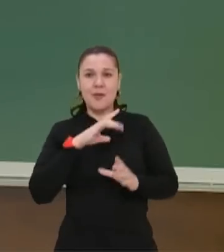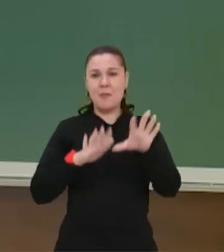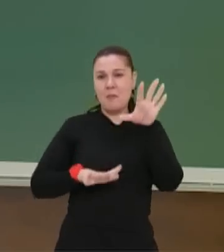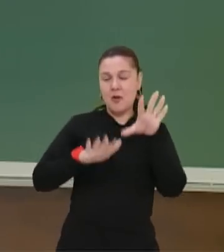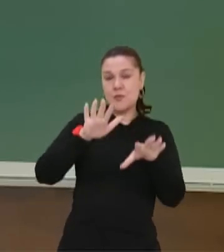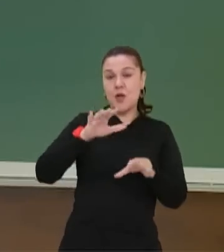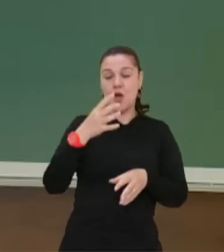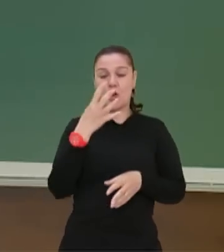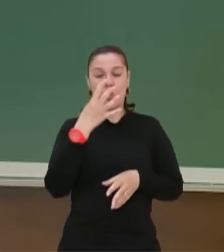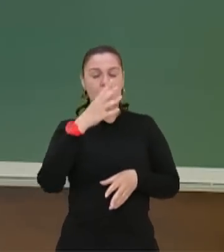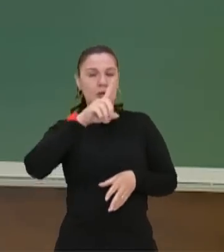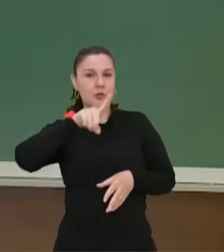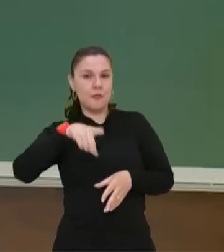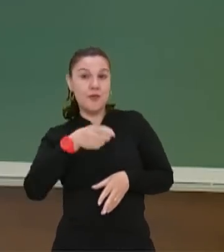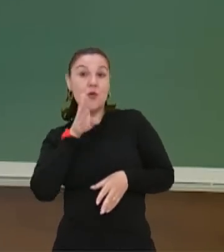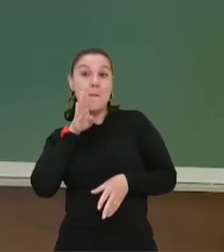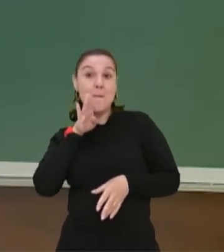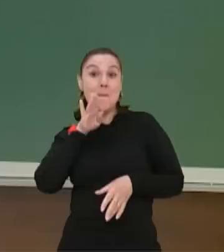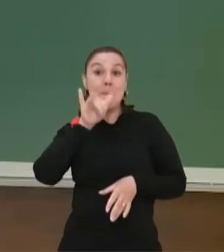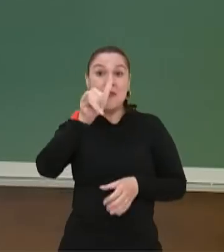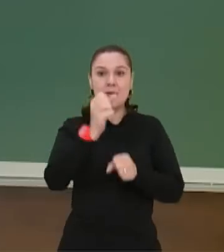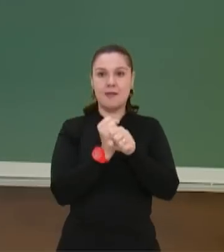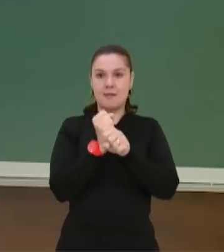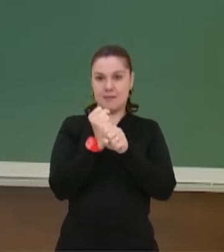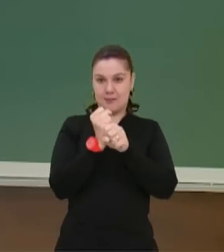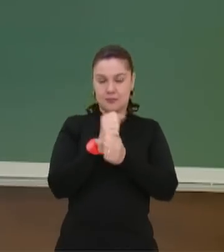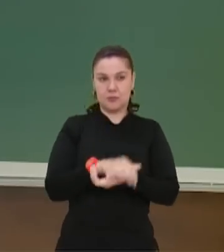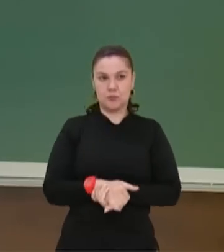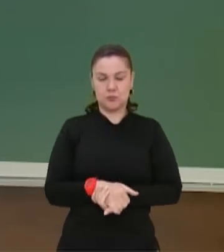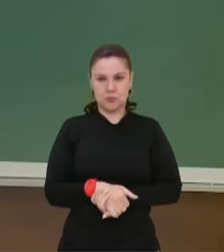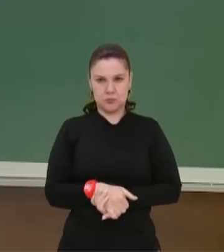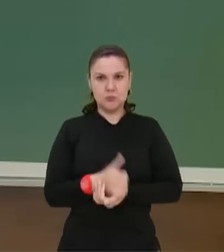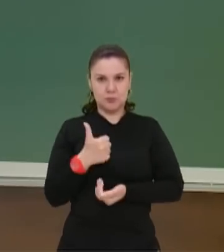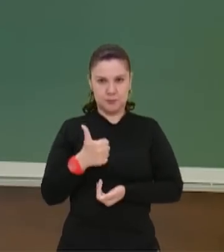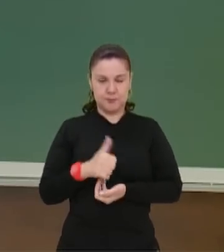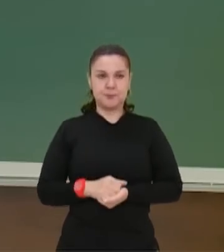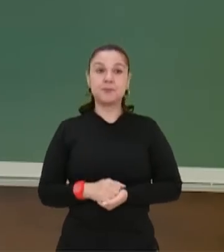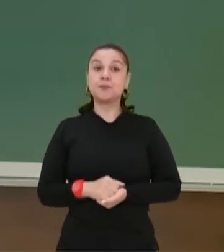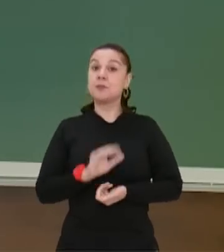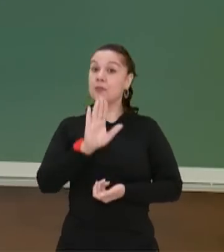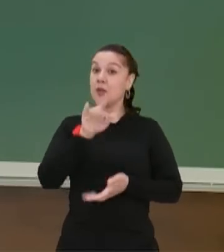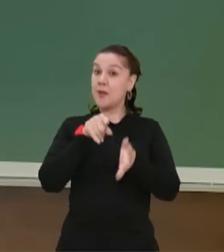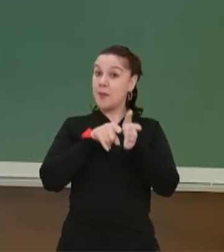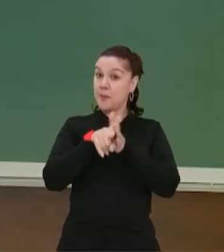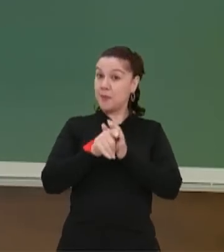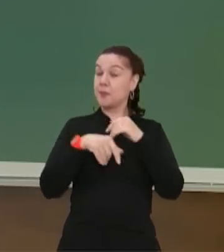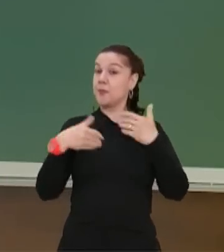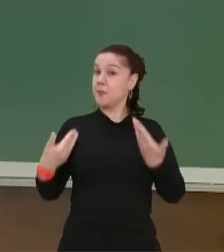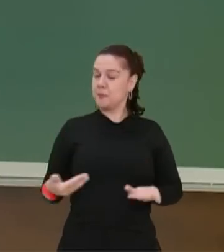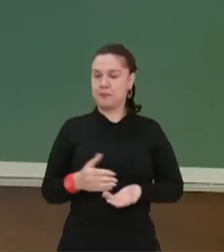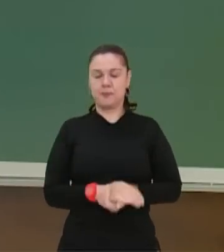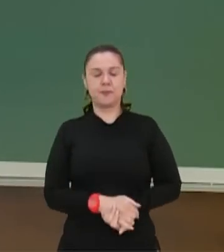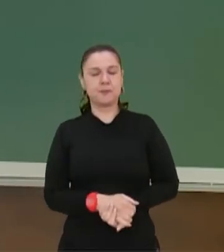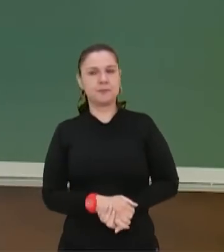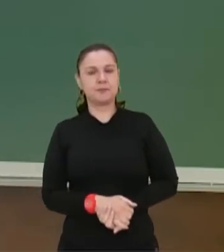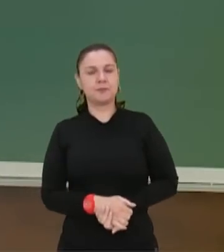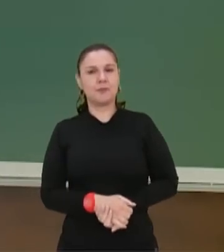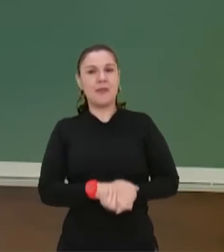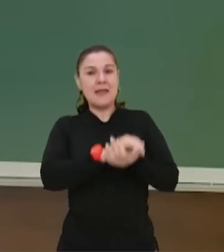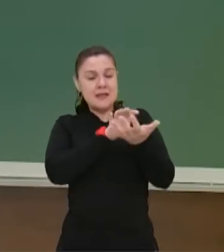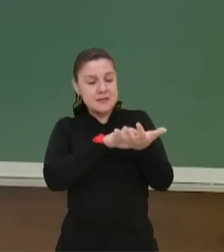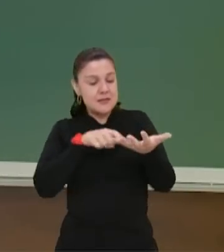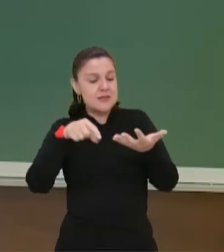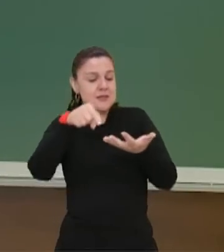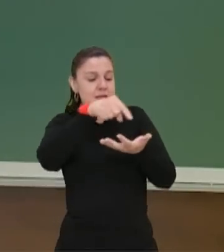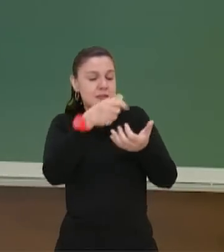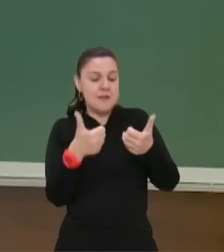aproximadamente 4,5 bilhões de anos. Beleza? A pergunta que eu faço é, esses